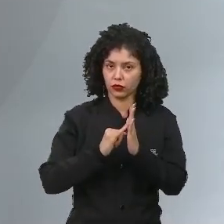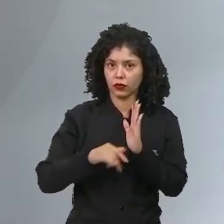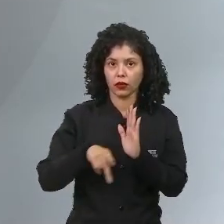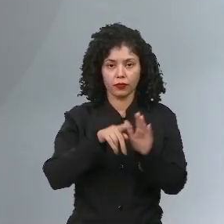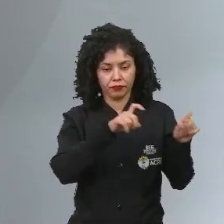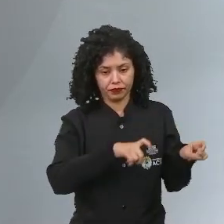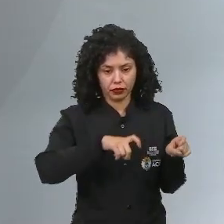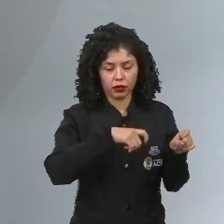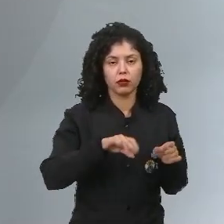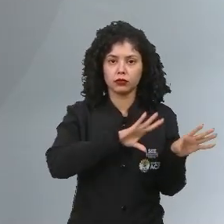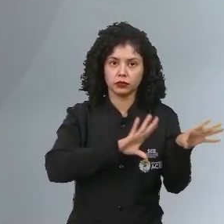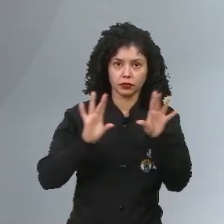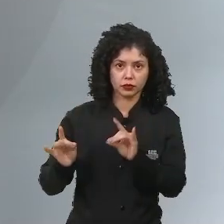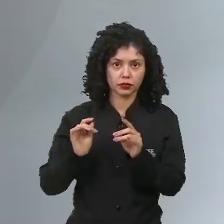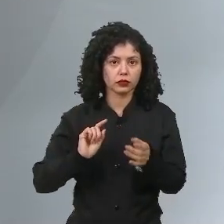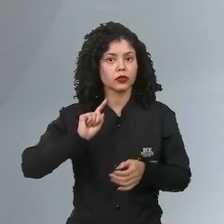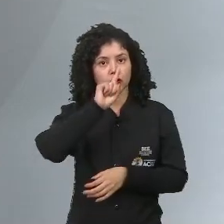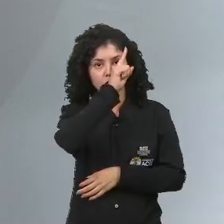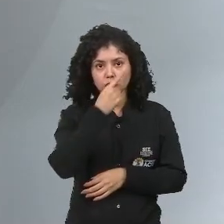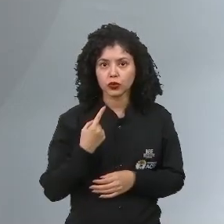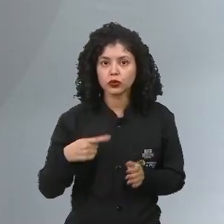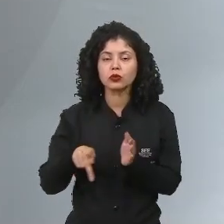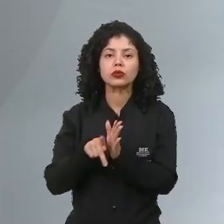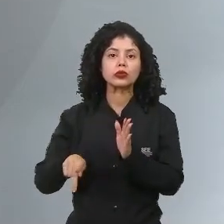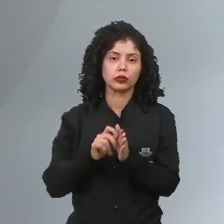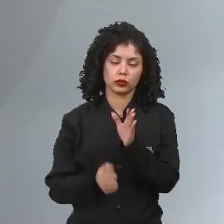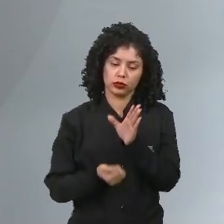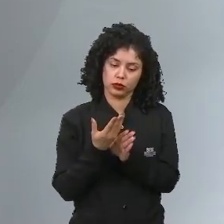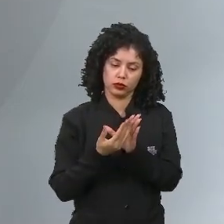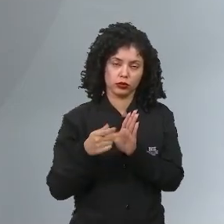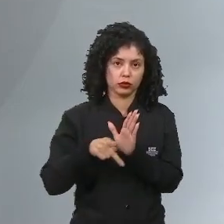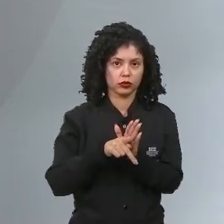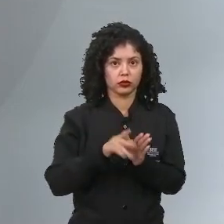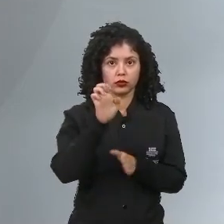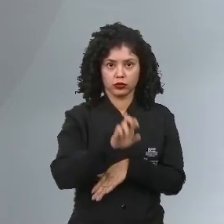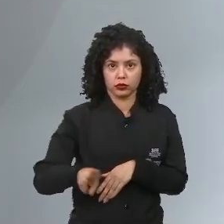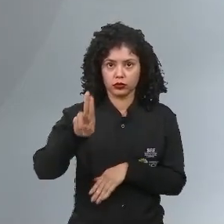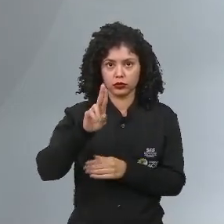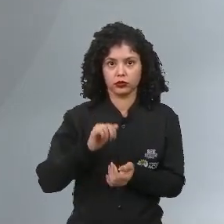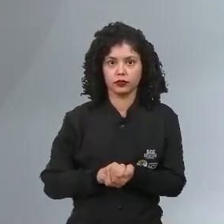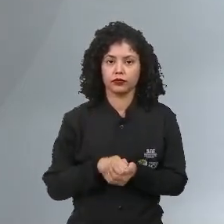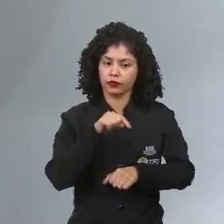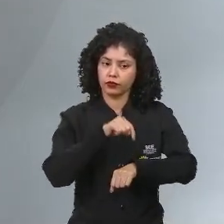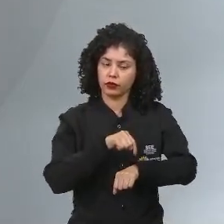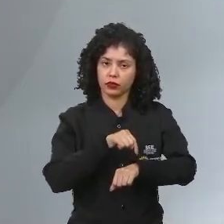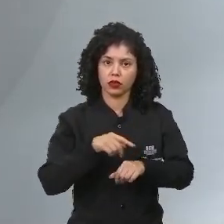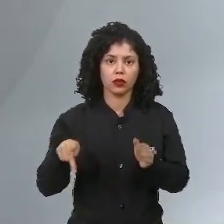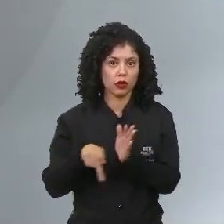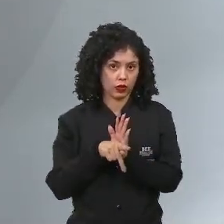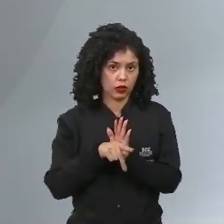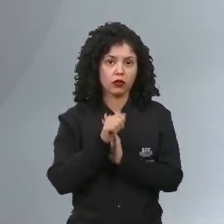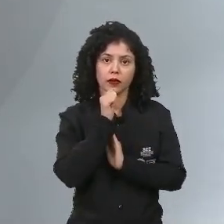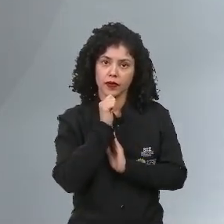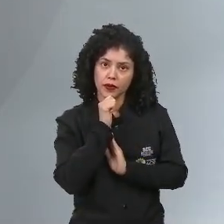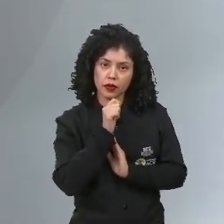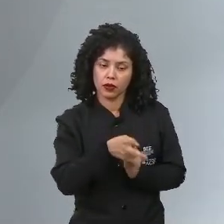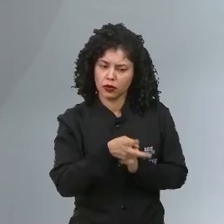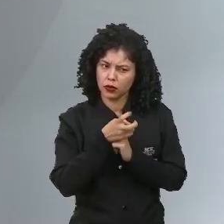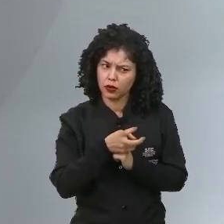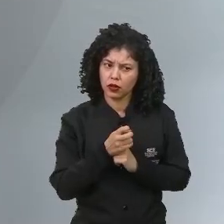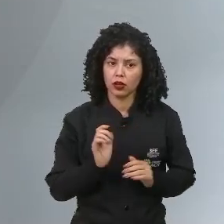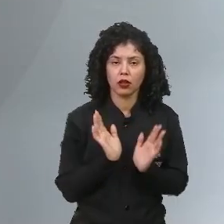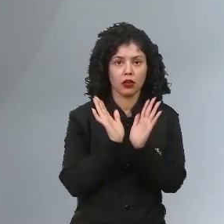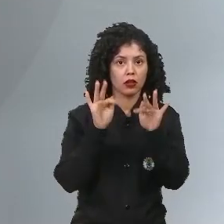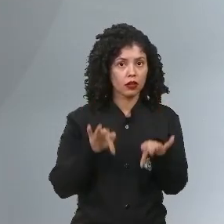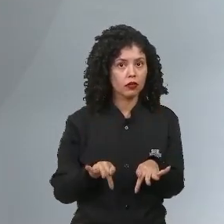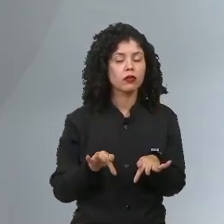no Brasil através da cana-de-açúcar para abastecer o mercado europeu. Só que chega um determinado momento ali na parte que já chamamos de fim do